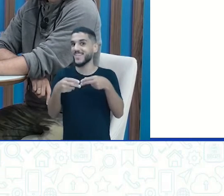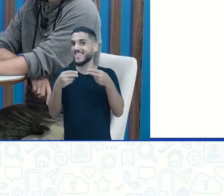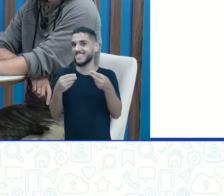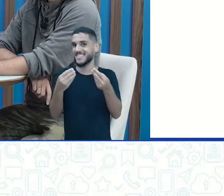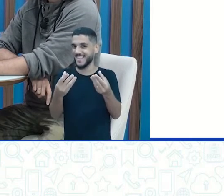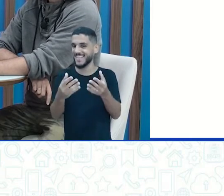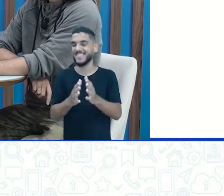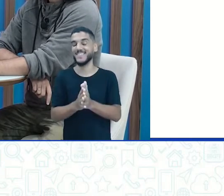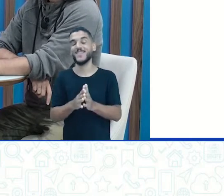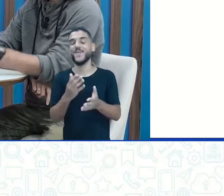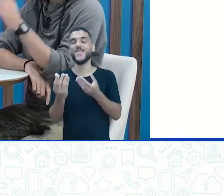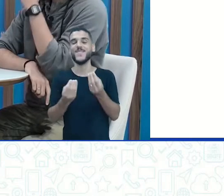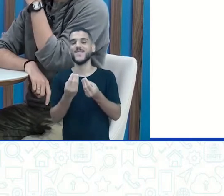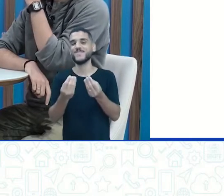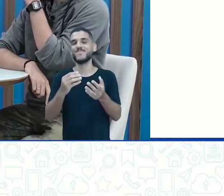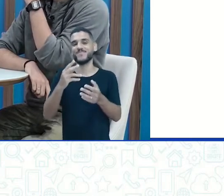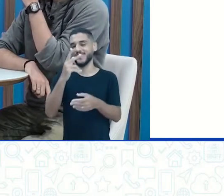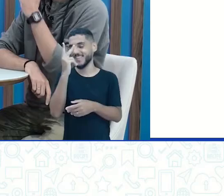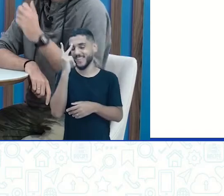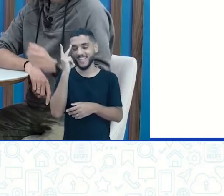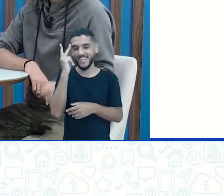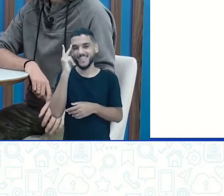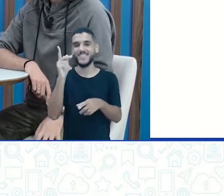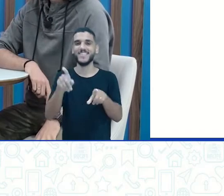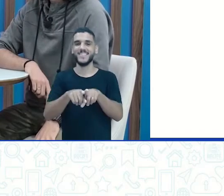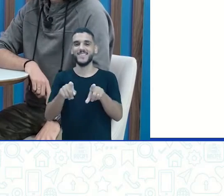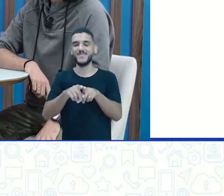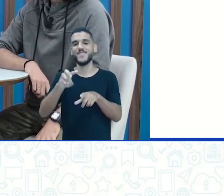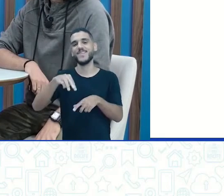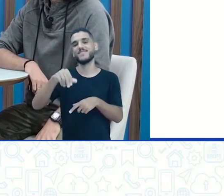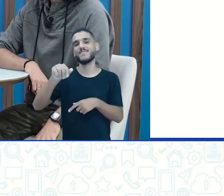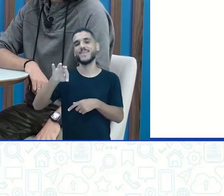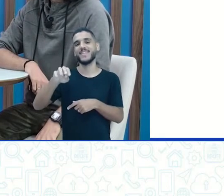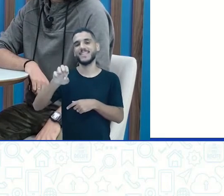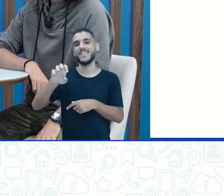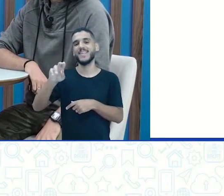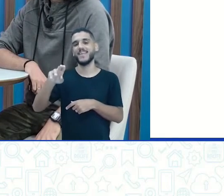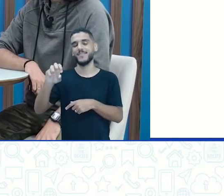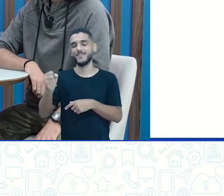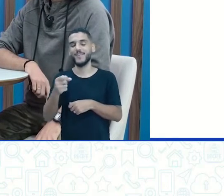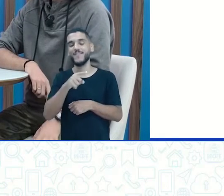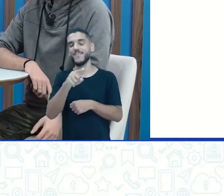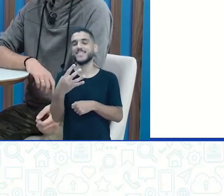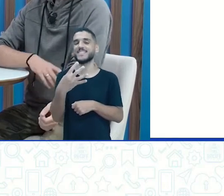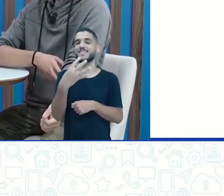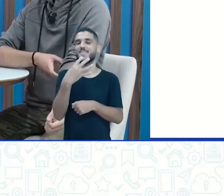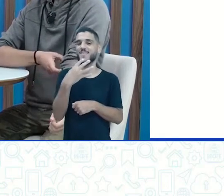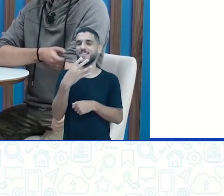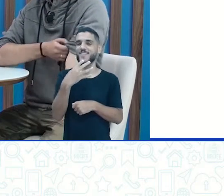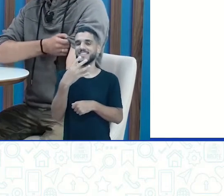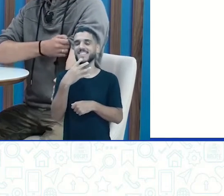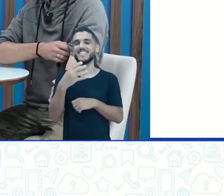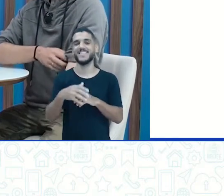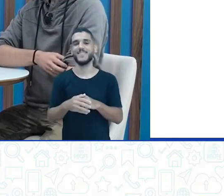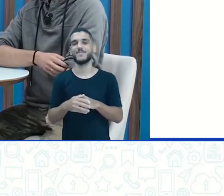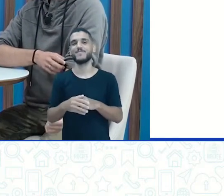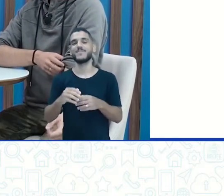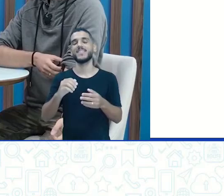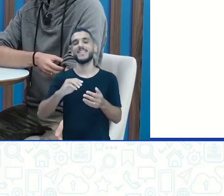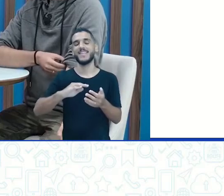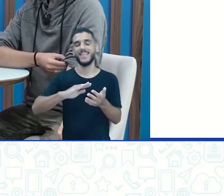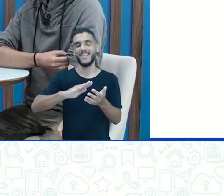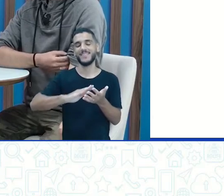Do Clisma e do Matheus. Que é para que vocês conheçam, né? Na